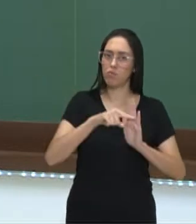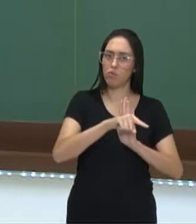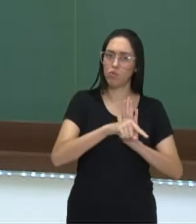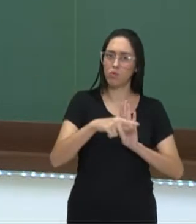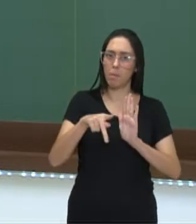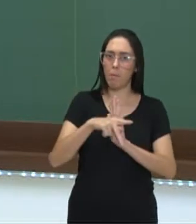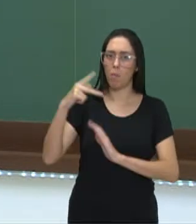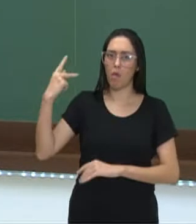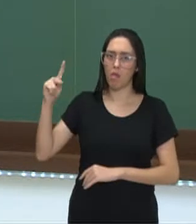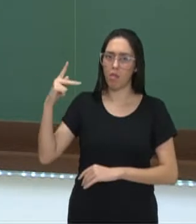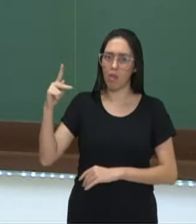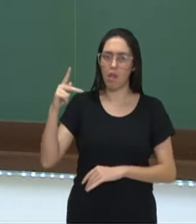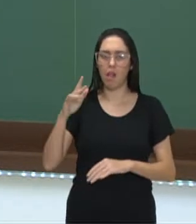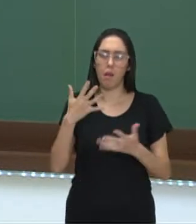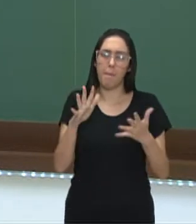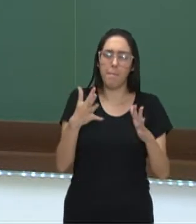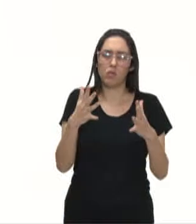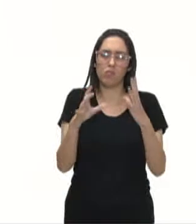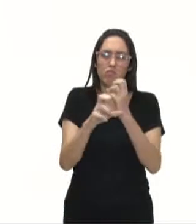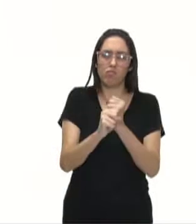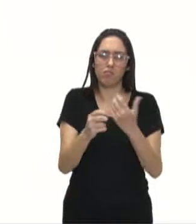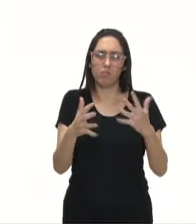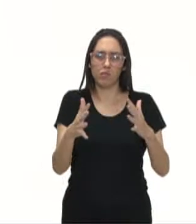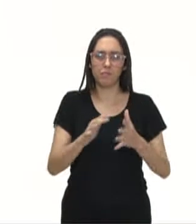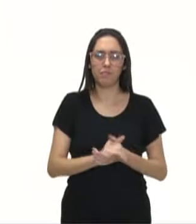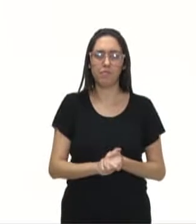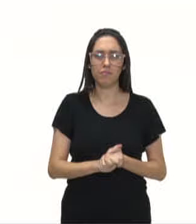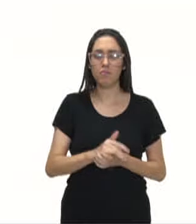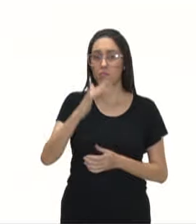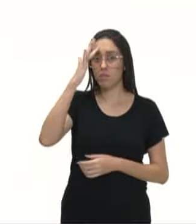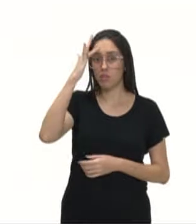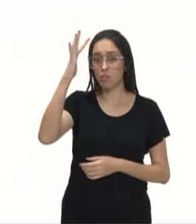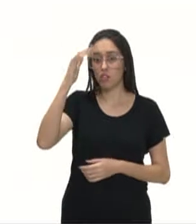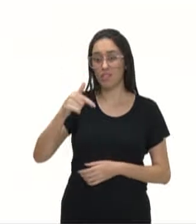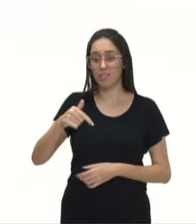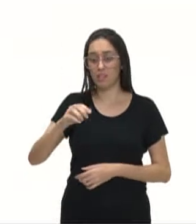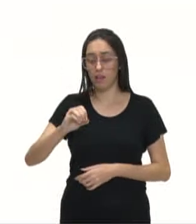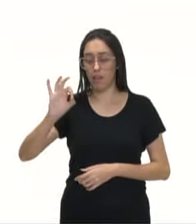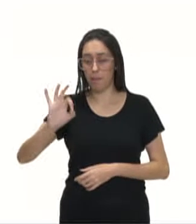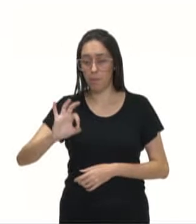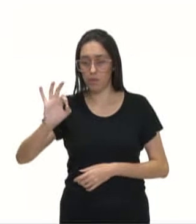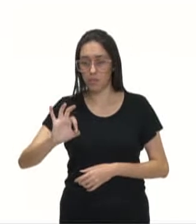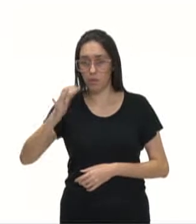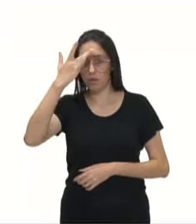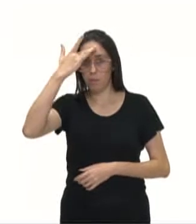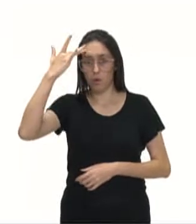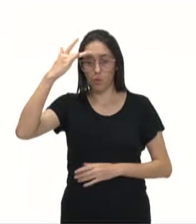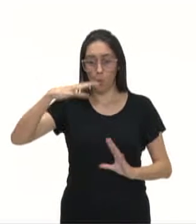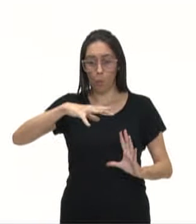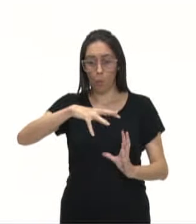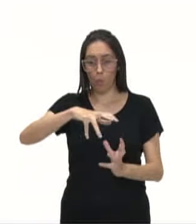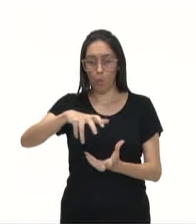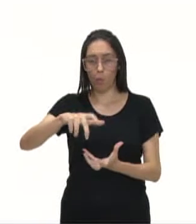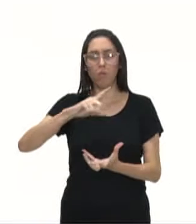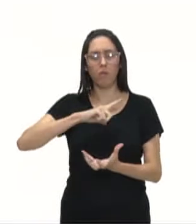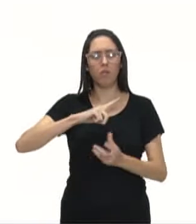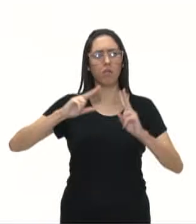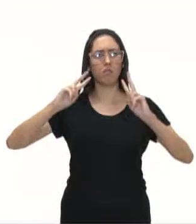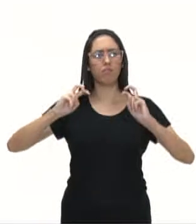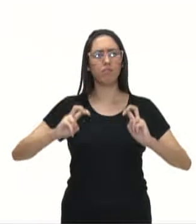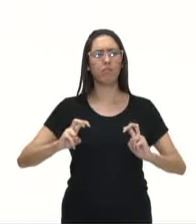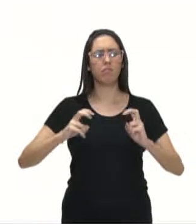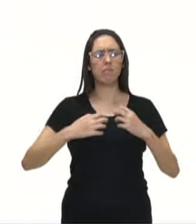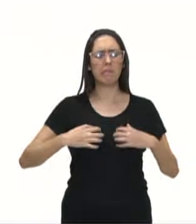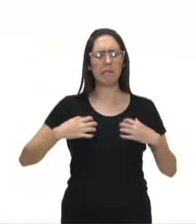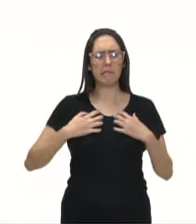aqui, né? Não foi contado. Considerando-se que 70% da população mundial manifesta sinais e sintomas de má